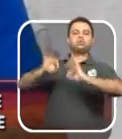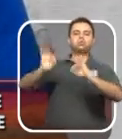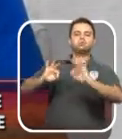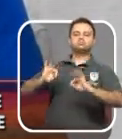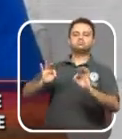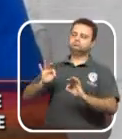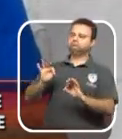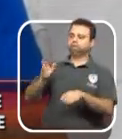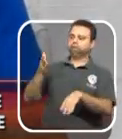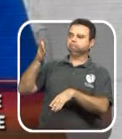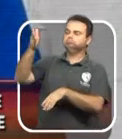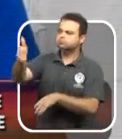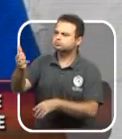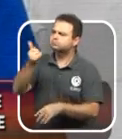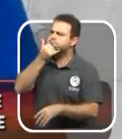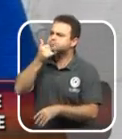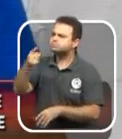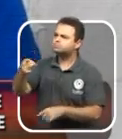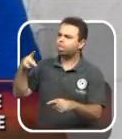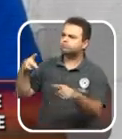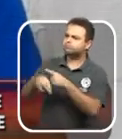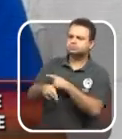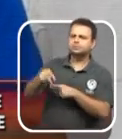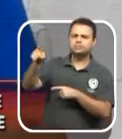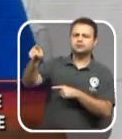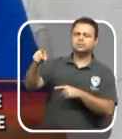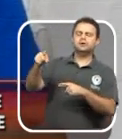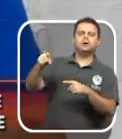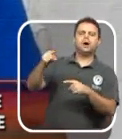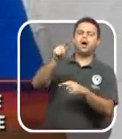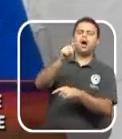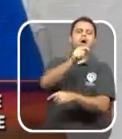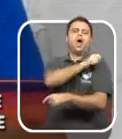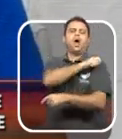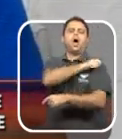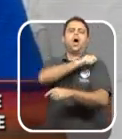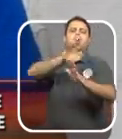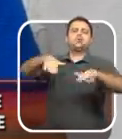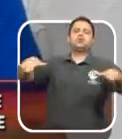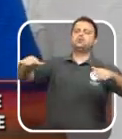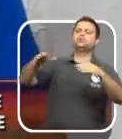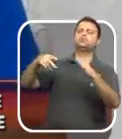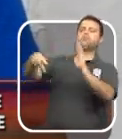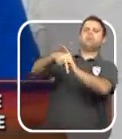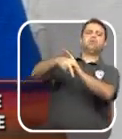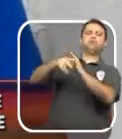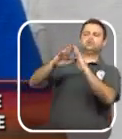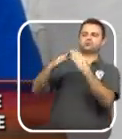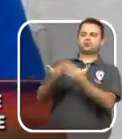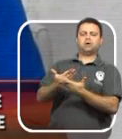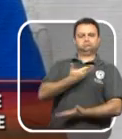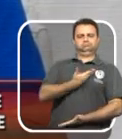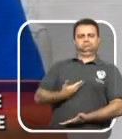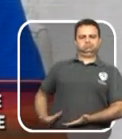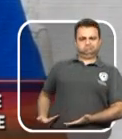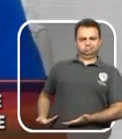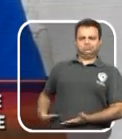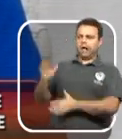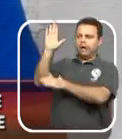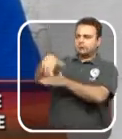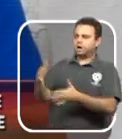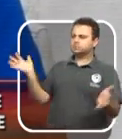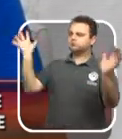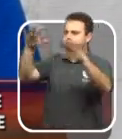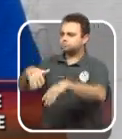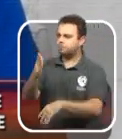o que a gente gostaria, mas já tem profissionais de assistência e psicologia para atuar na área da